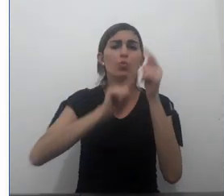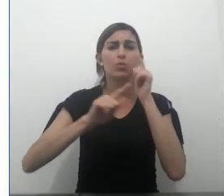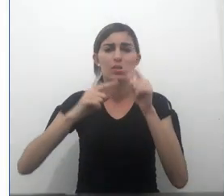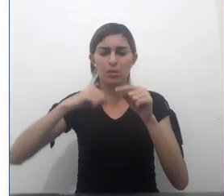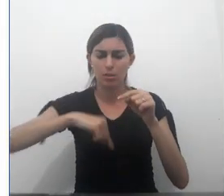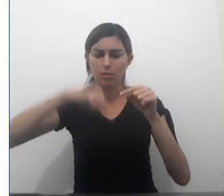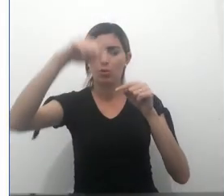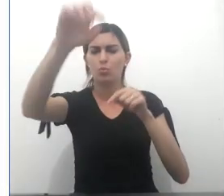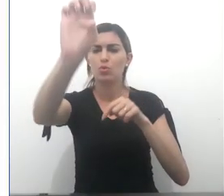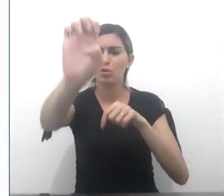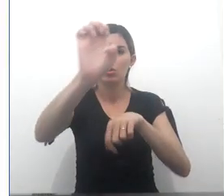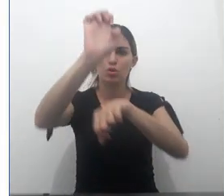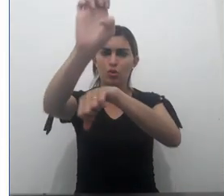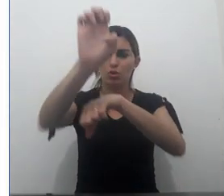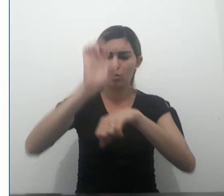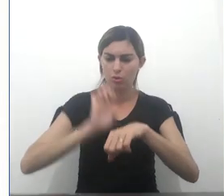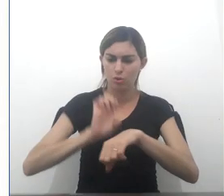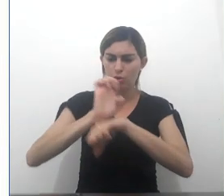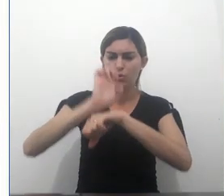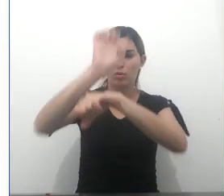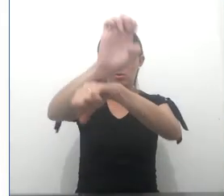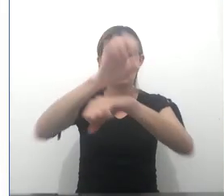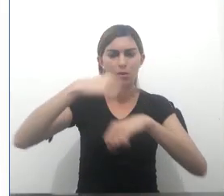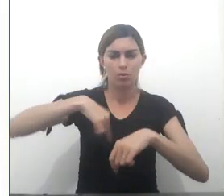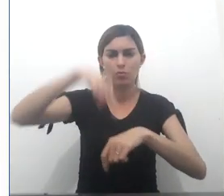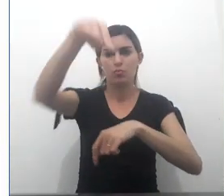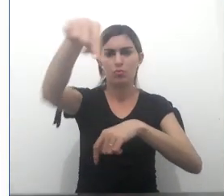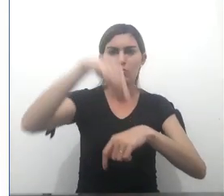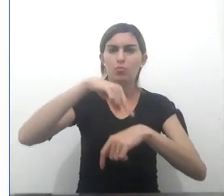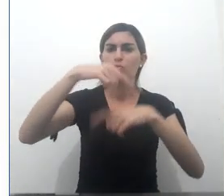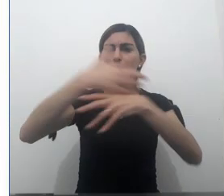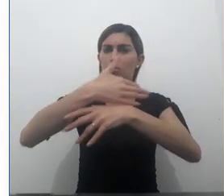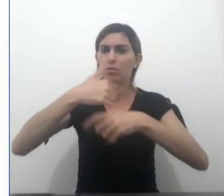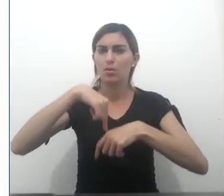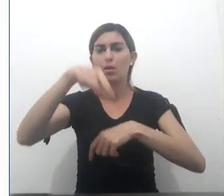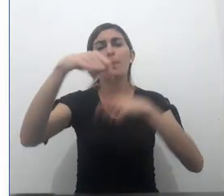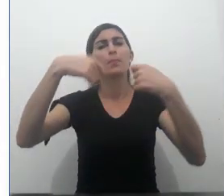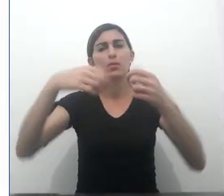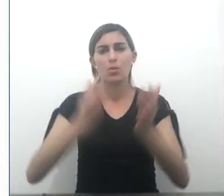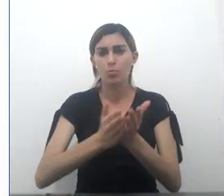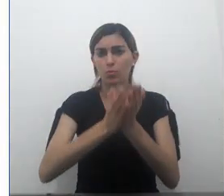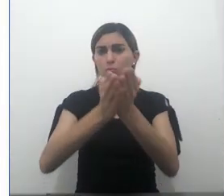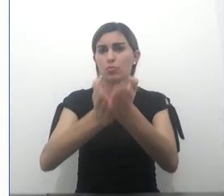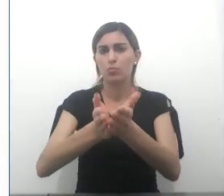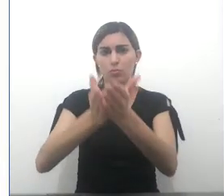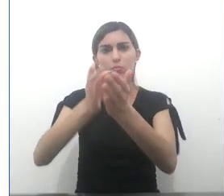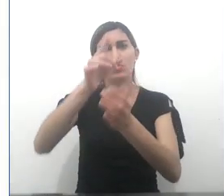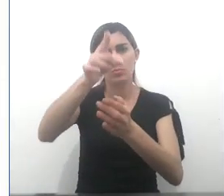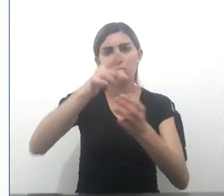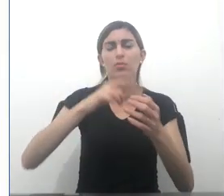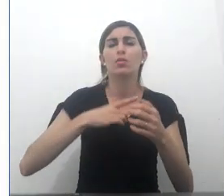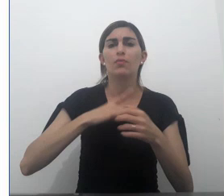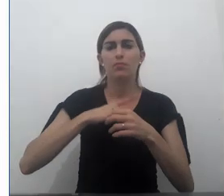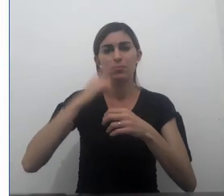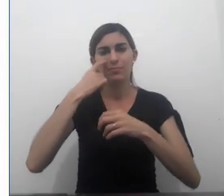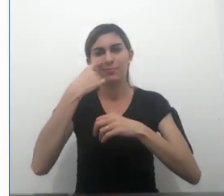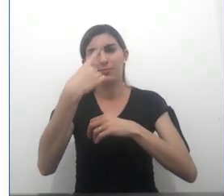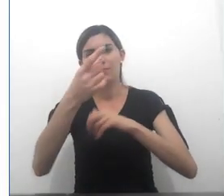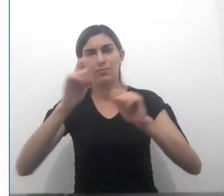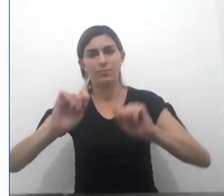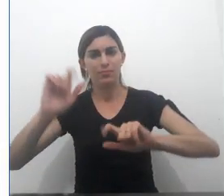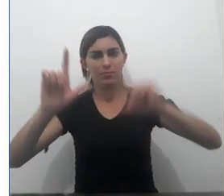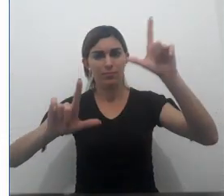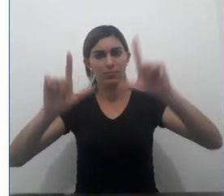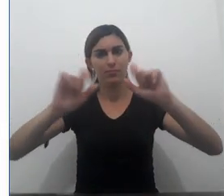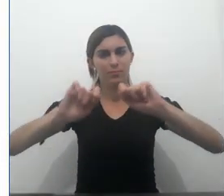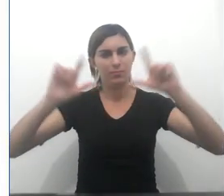conseguir passar de um estado para outro, para se transferir de uma região para outra, eles utilizam essas embarcações aí que vocês estão acompanhando